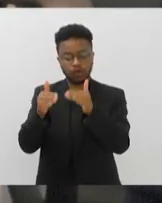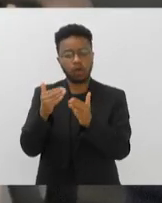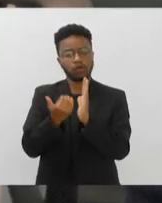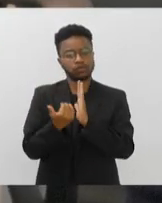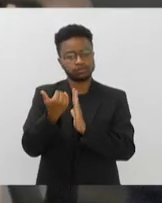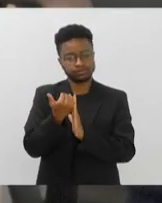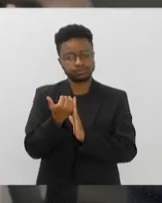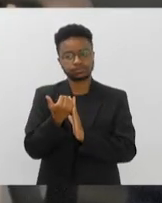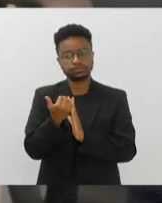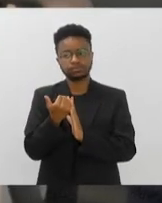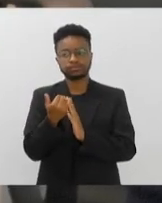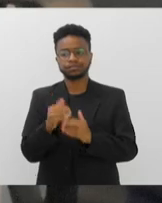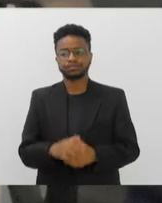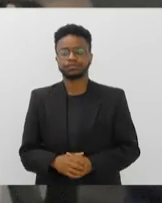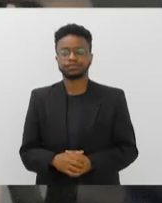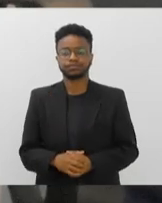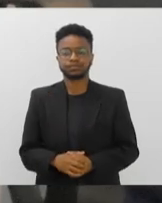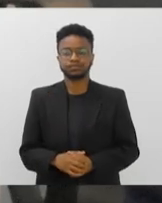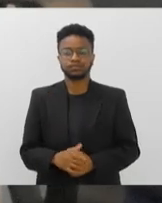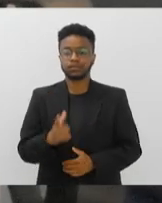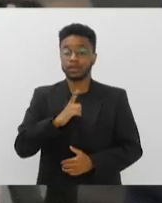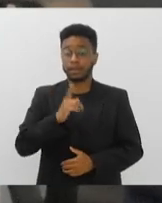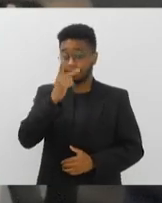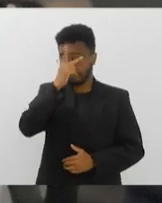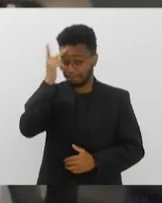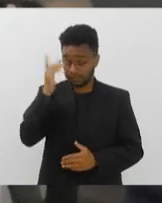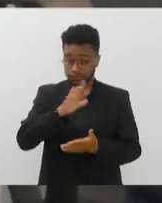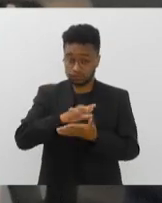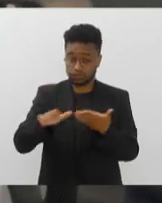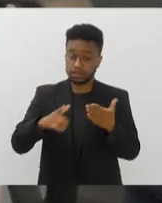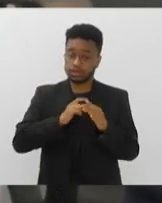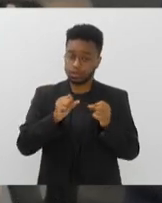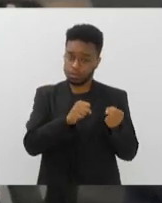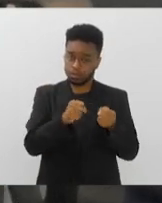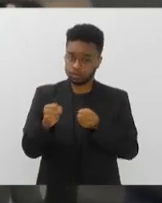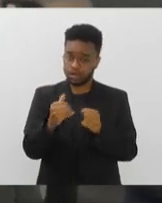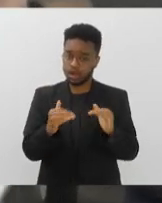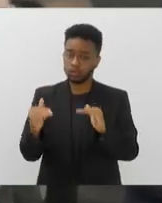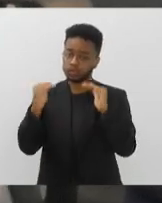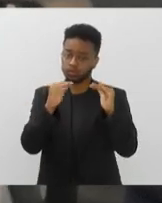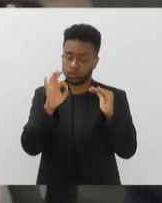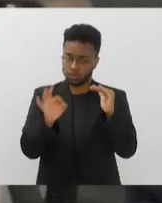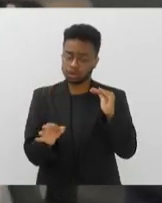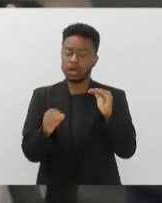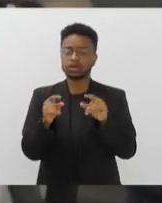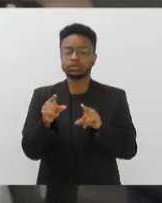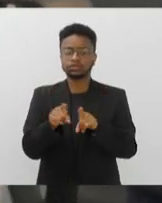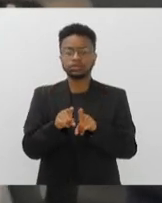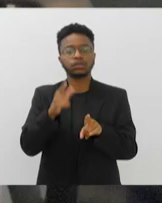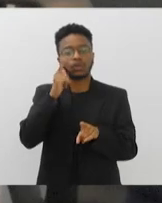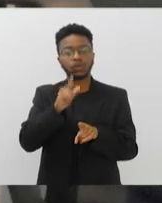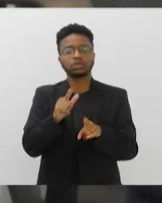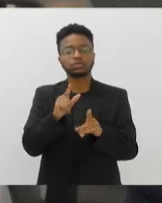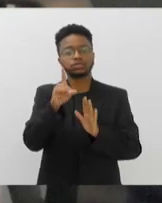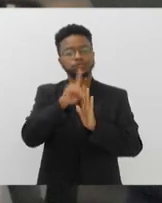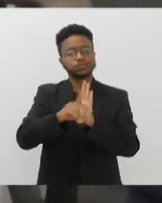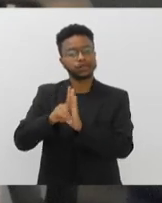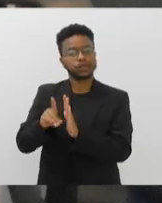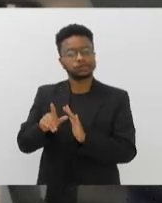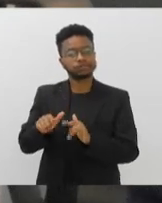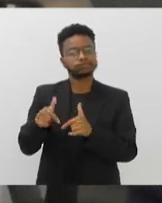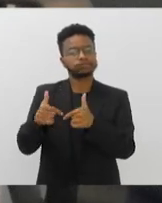eh enfim pessoas que têm eh poder e autoridade para que essa esses direitos sejam efetivamente